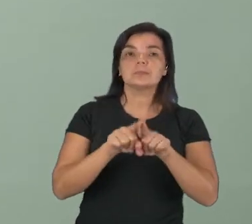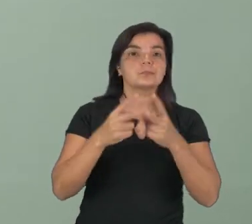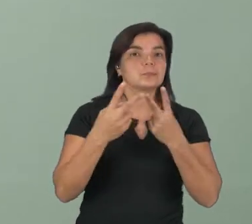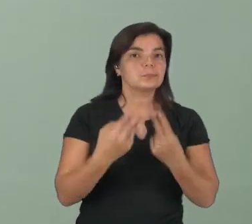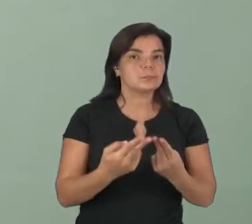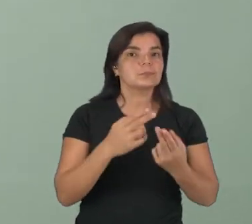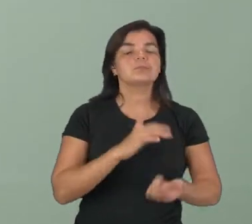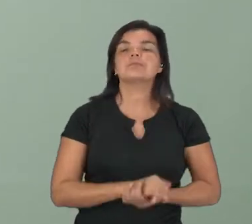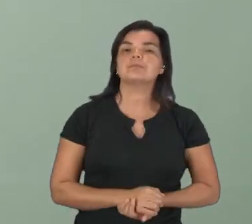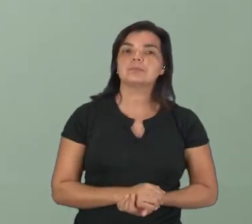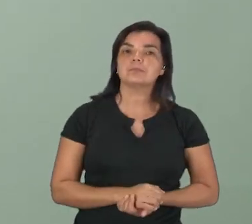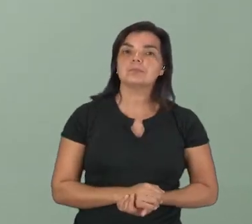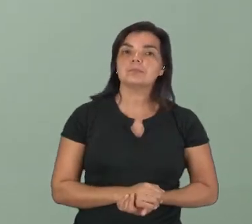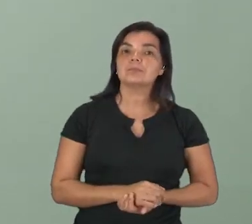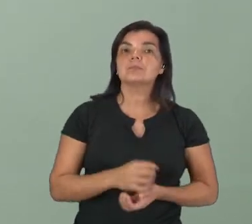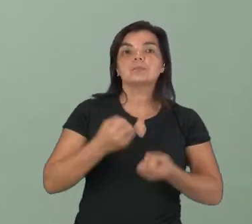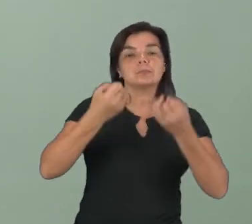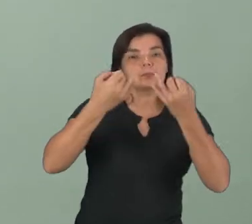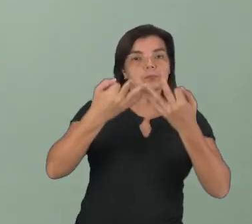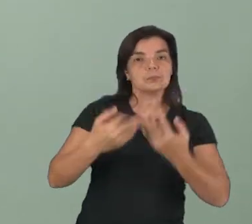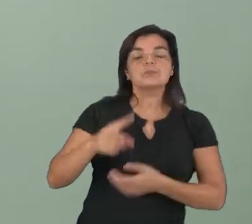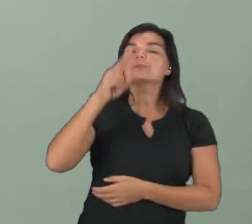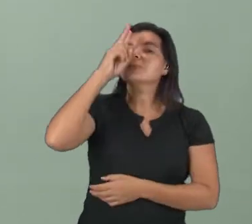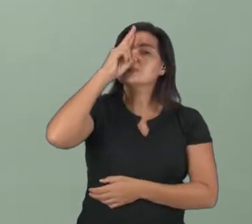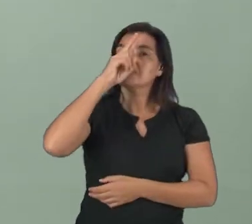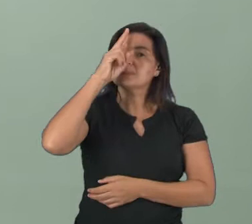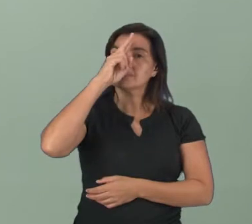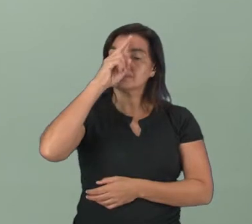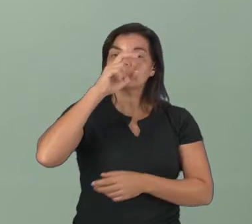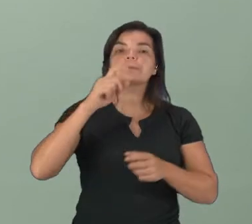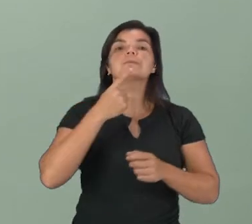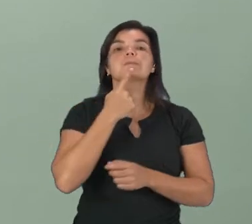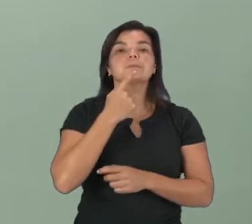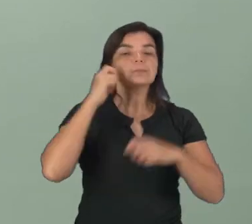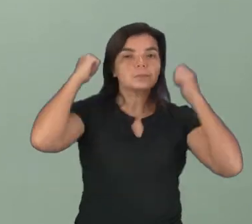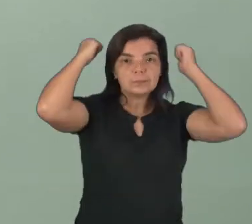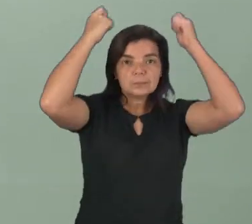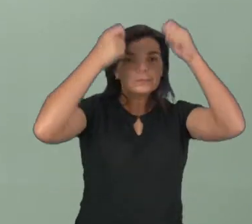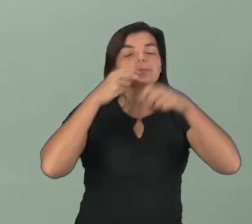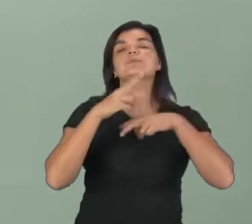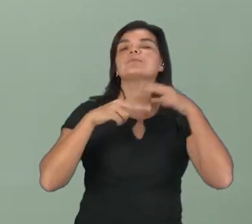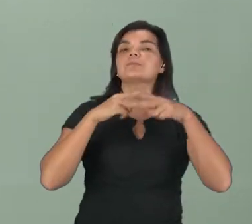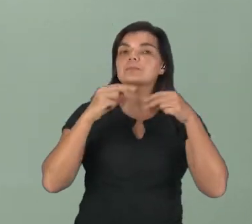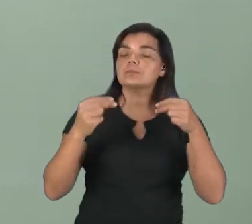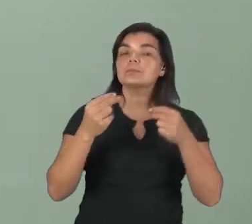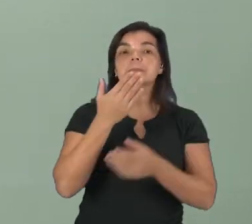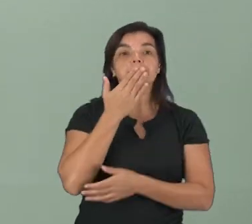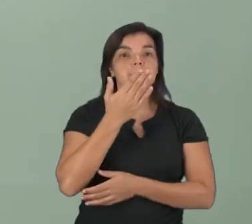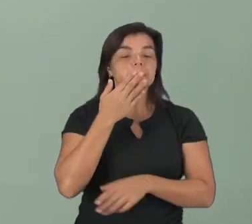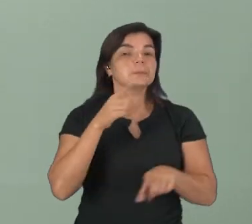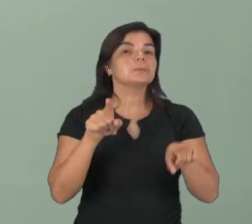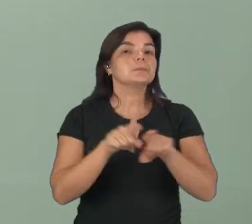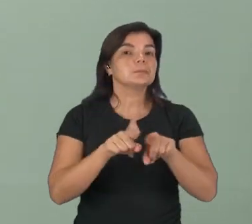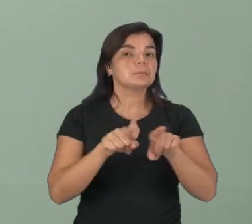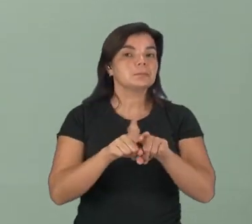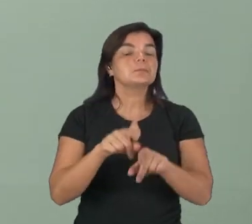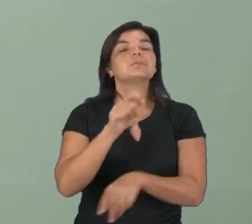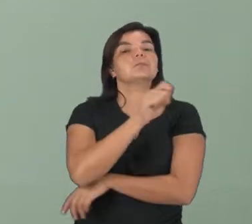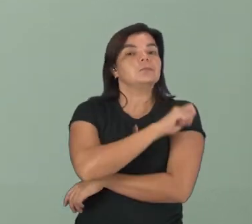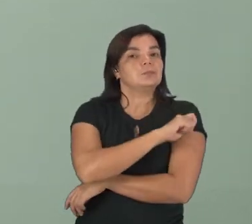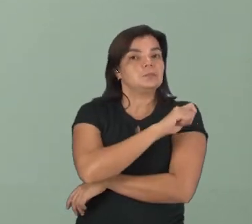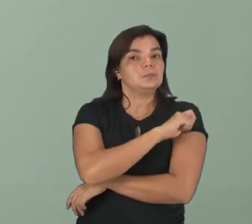isso. Ela fez o reconto da história da Chapeuzinho Vermelho e pediu que seus alunos